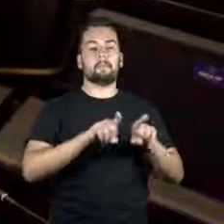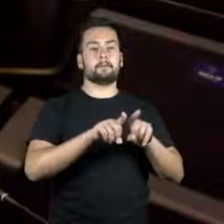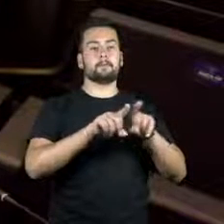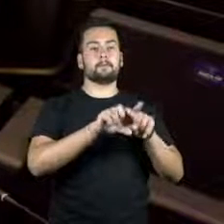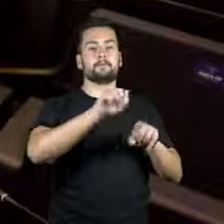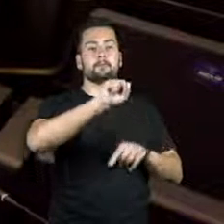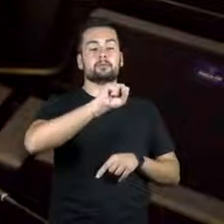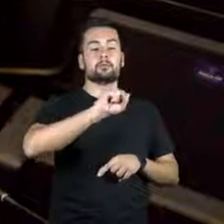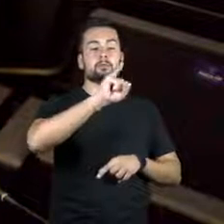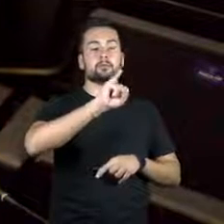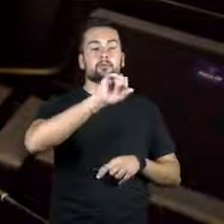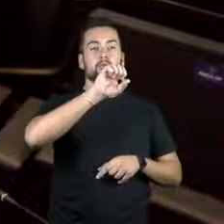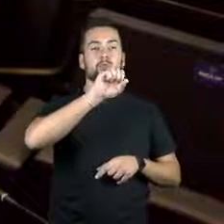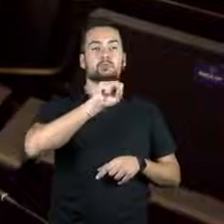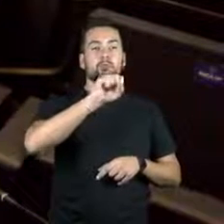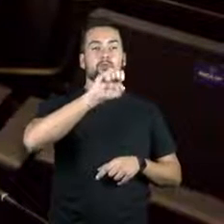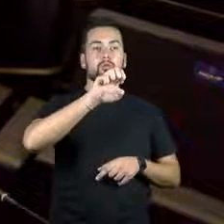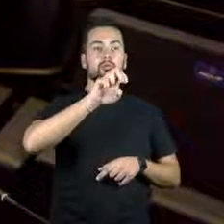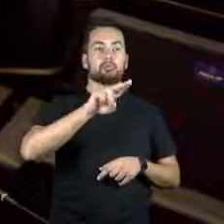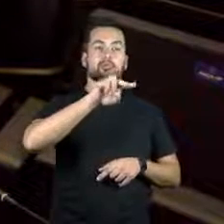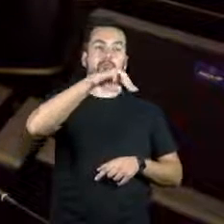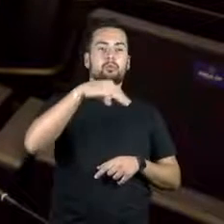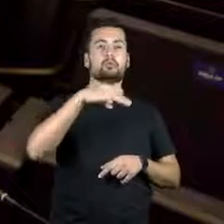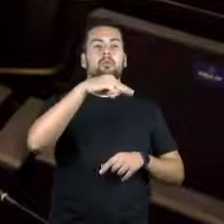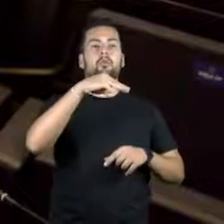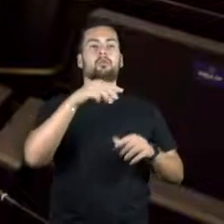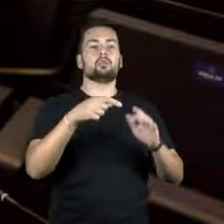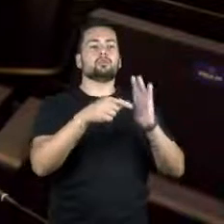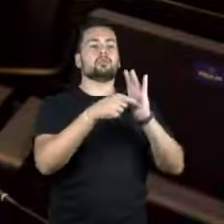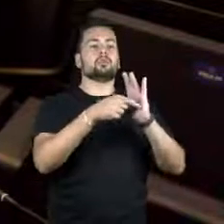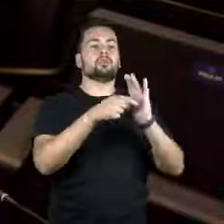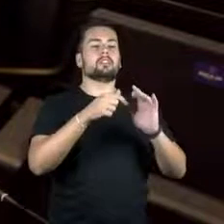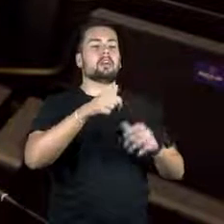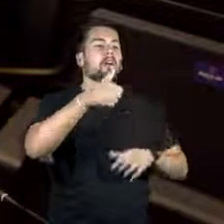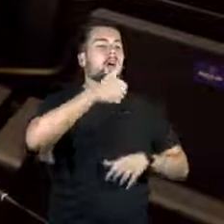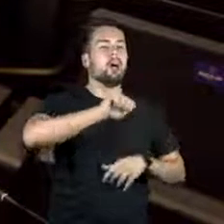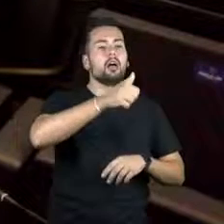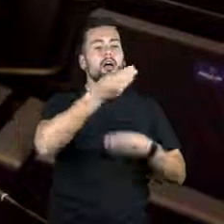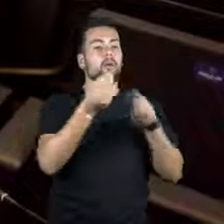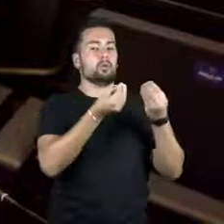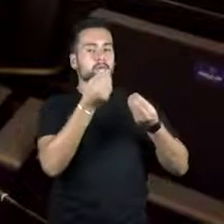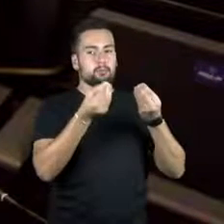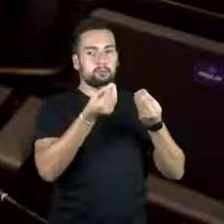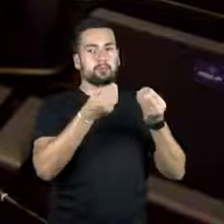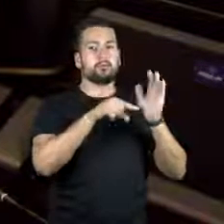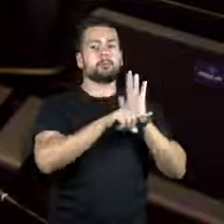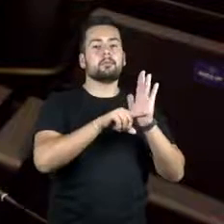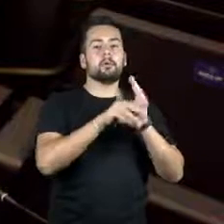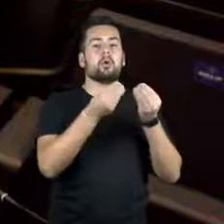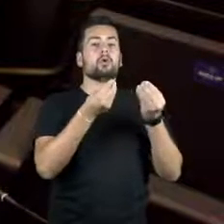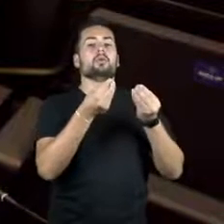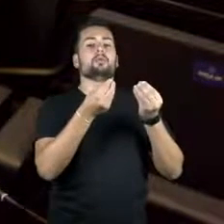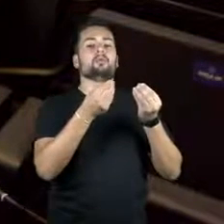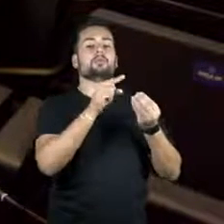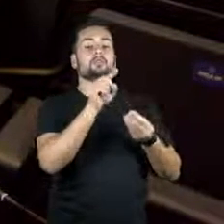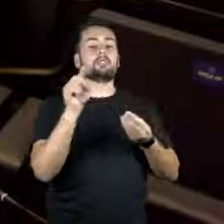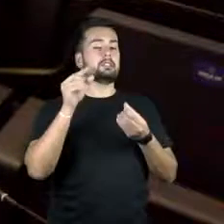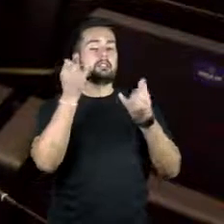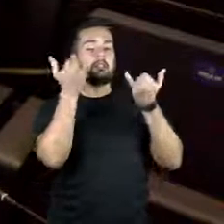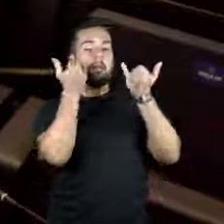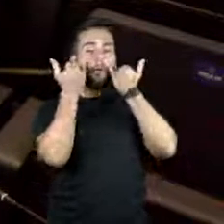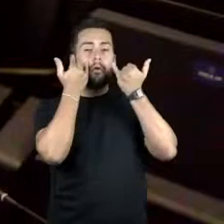sismo, como que o software analisa essa parte? Que input de informação que você tem que